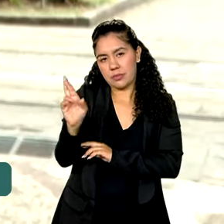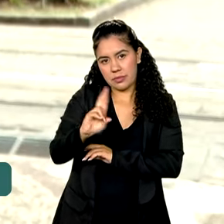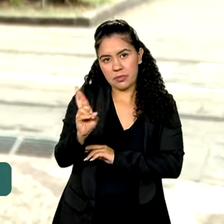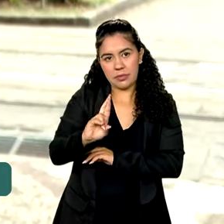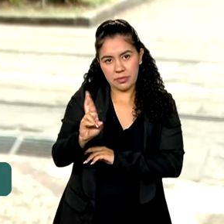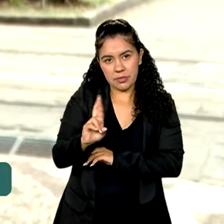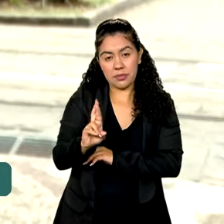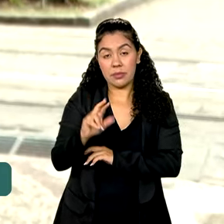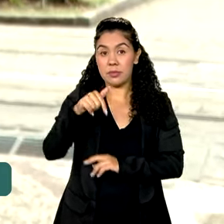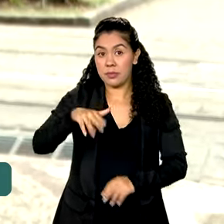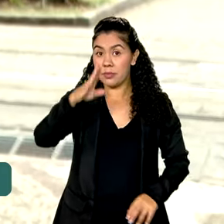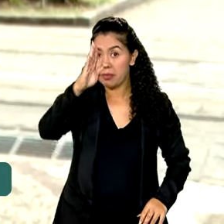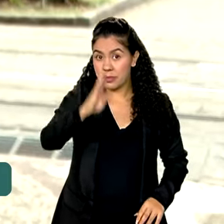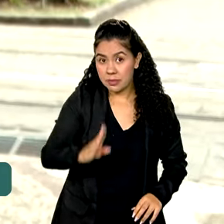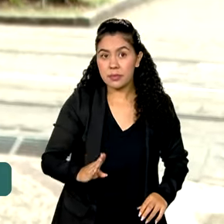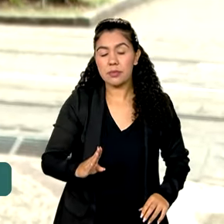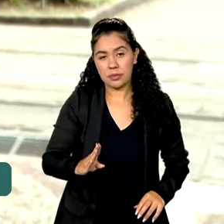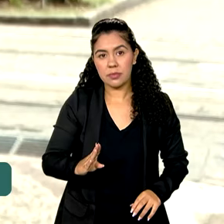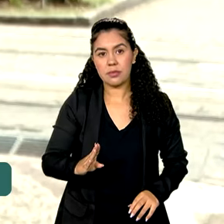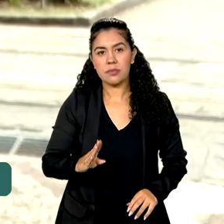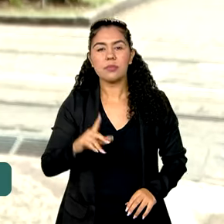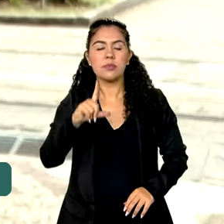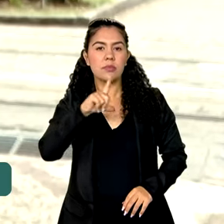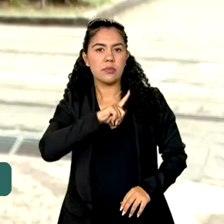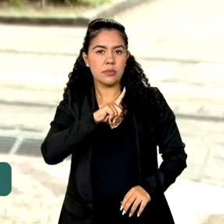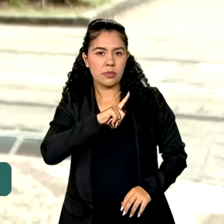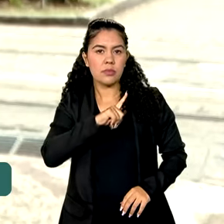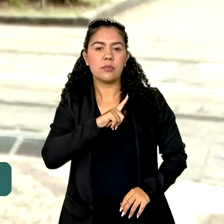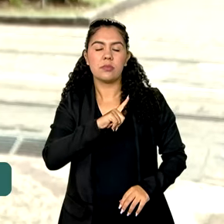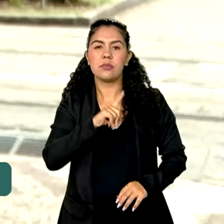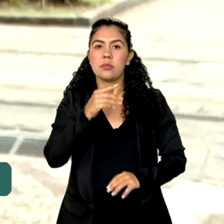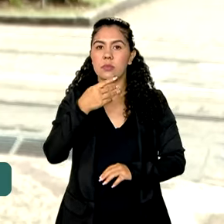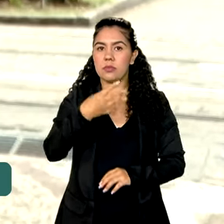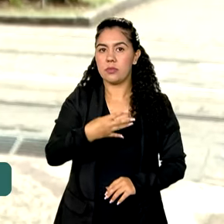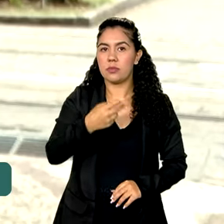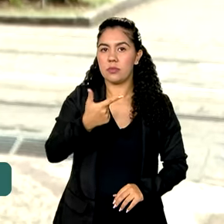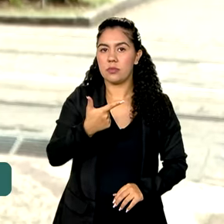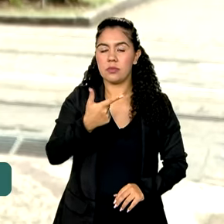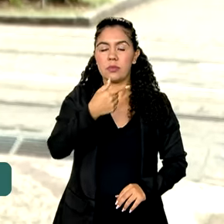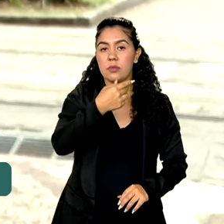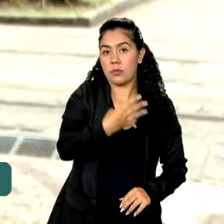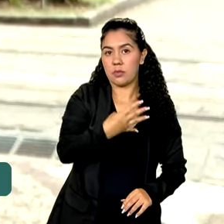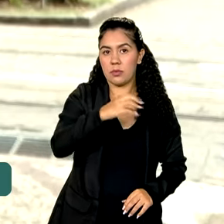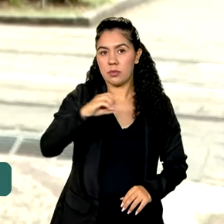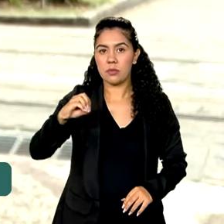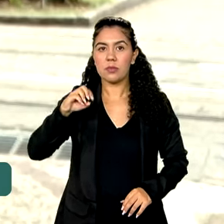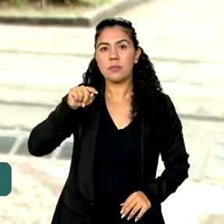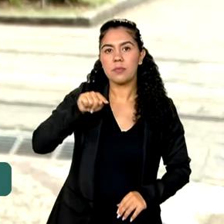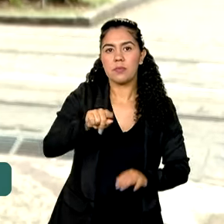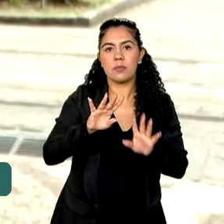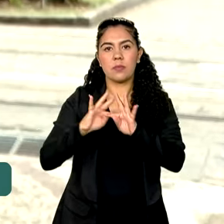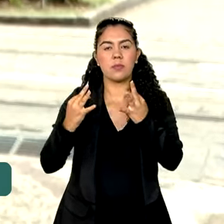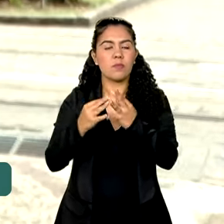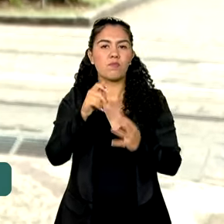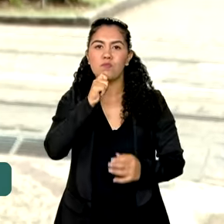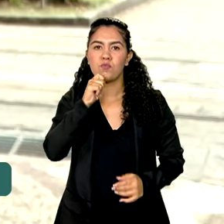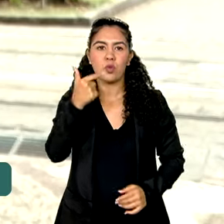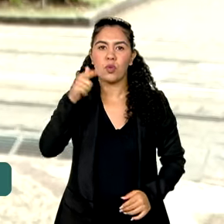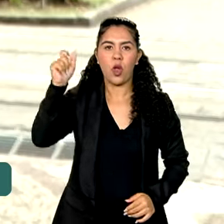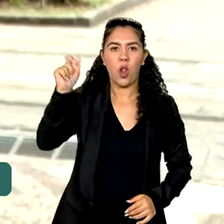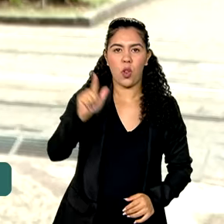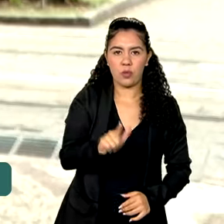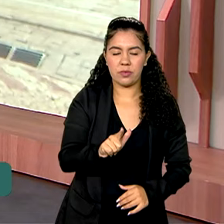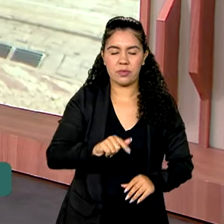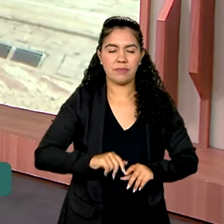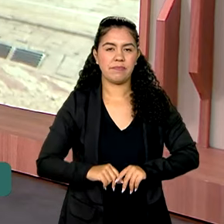R$1,5 bilhão. O Brasil ainda tem hoje, nesse momento, 400 mil famílias sem acesso à energia elétrica. Eu volto com você,